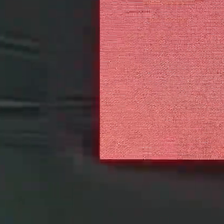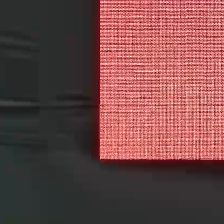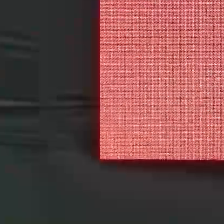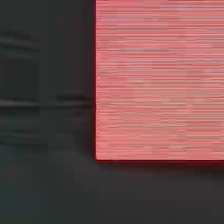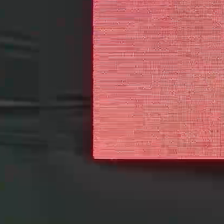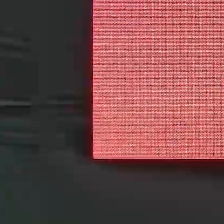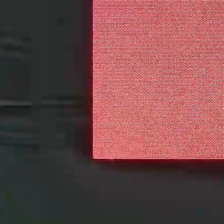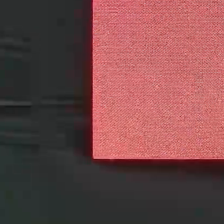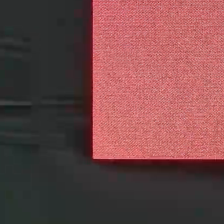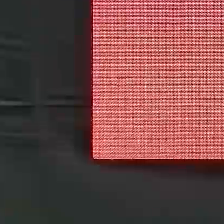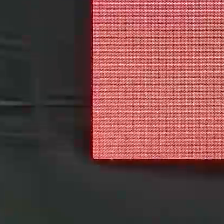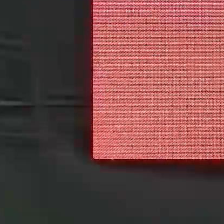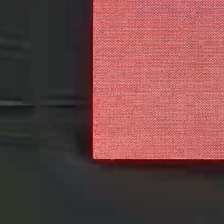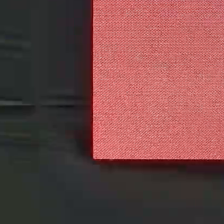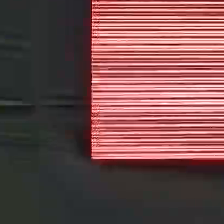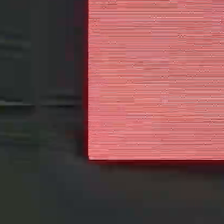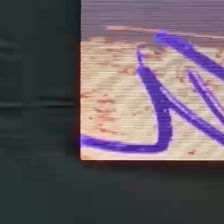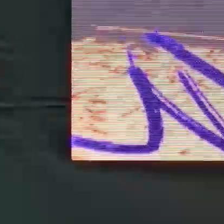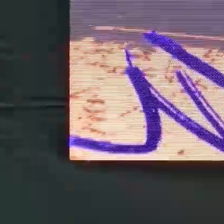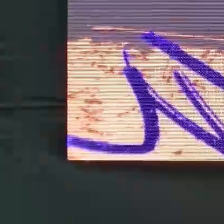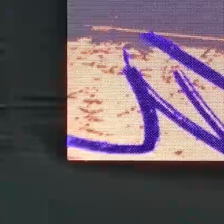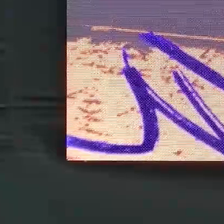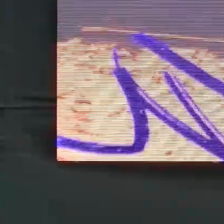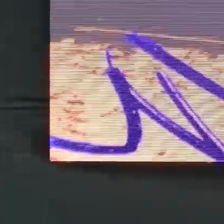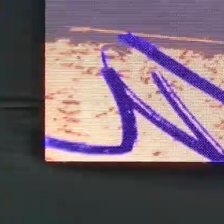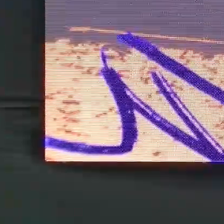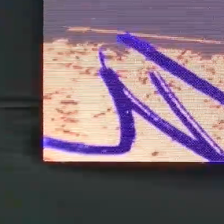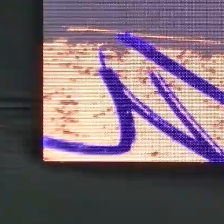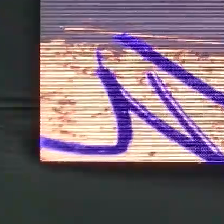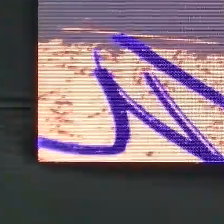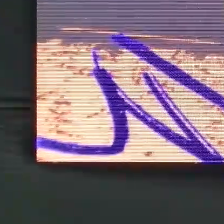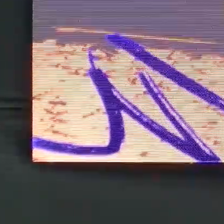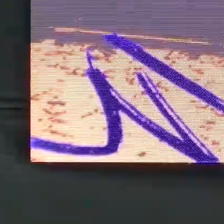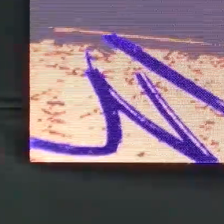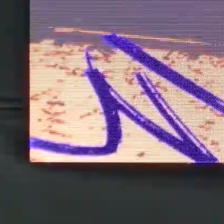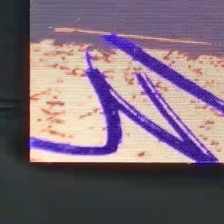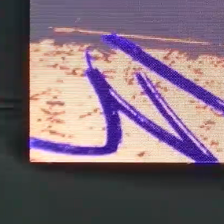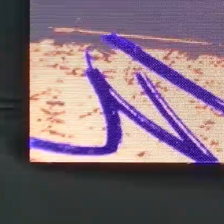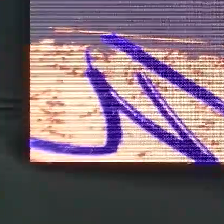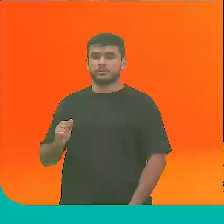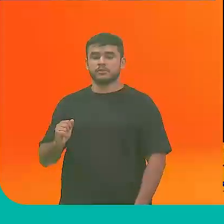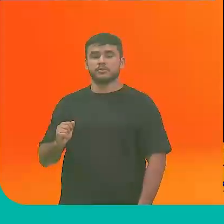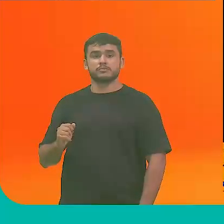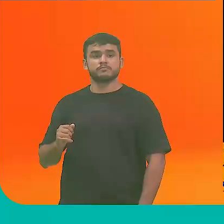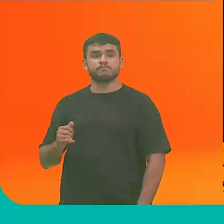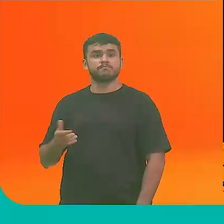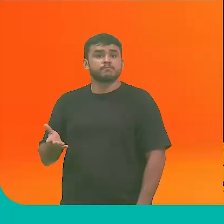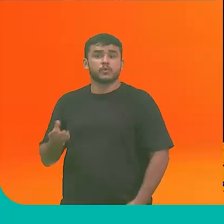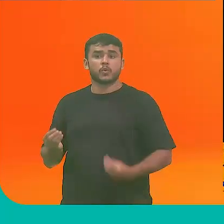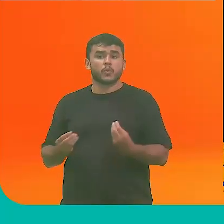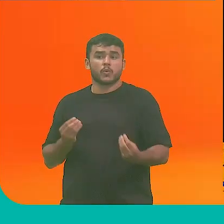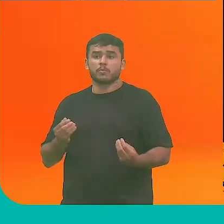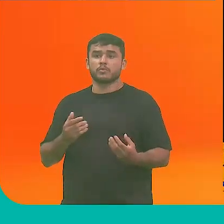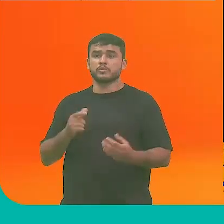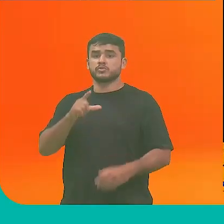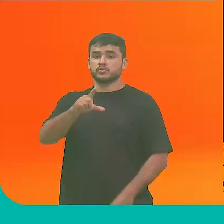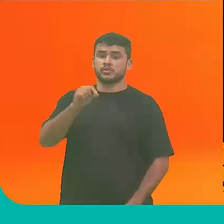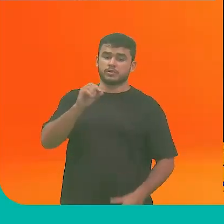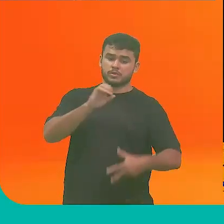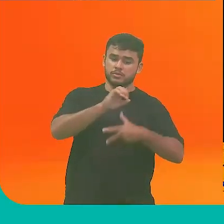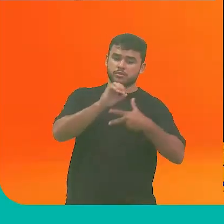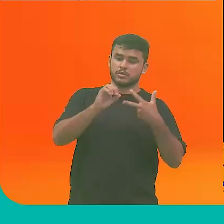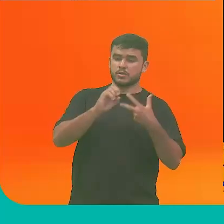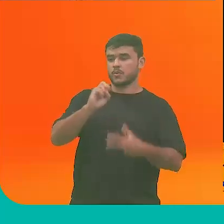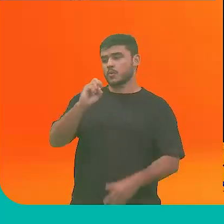pouquinho sobre essa disciplina tão importante para a prova do Enem, não é? Porque, por exemplo, a prova do Enem